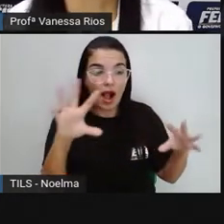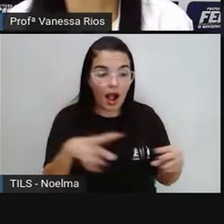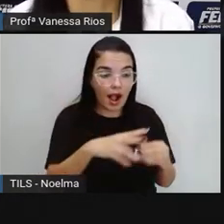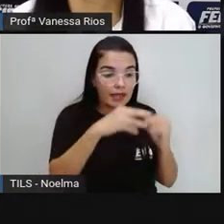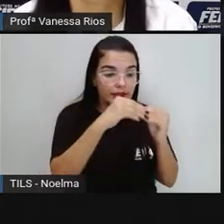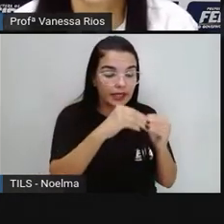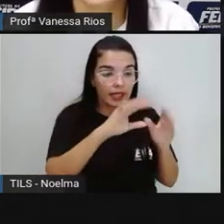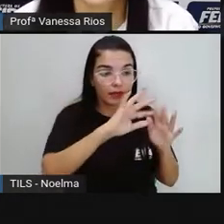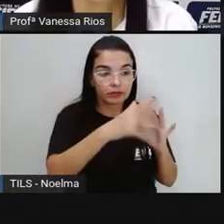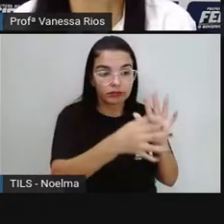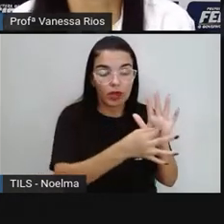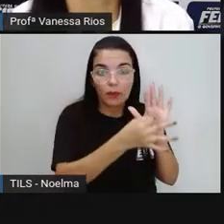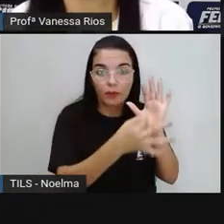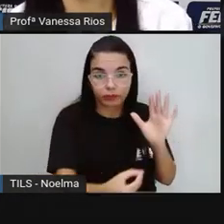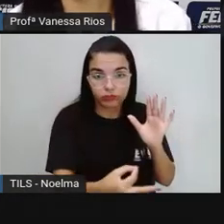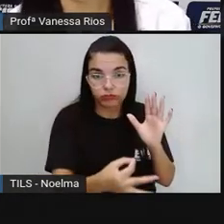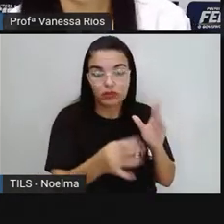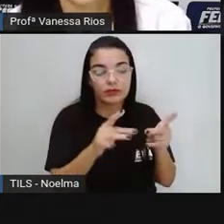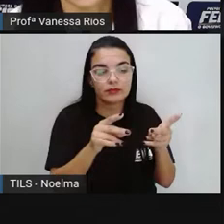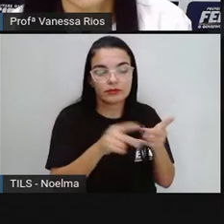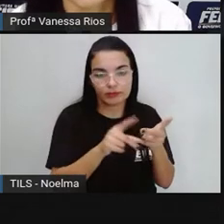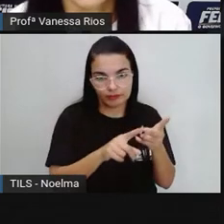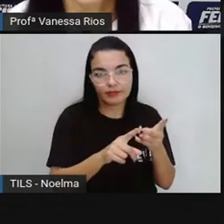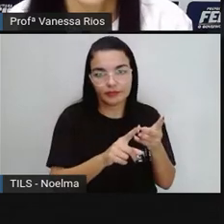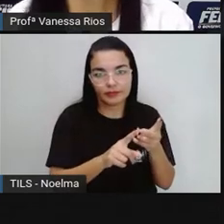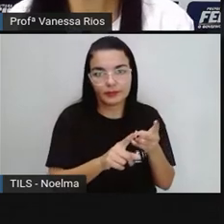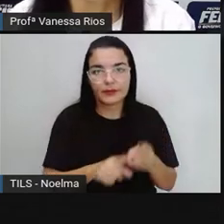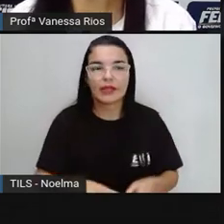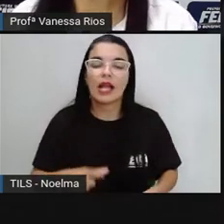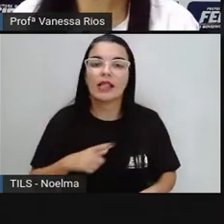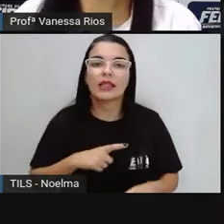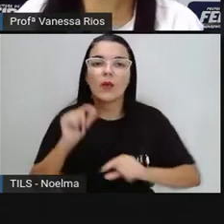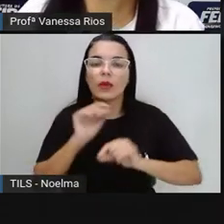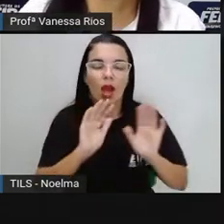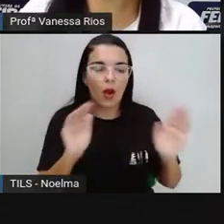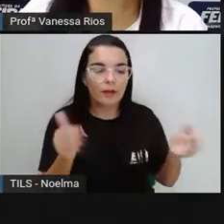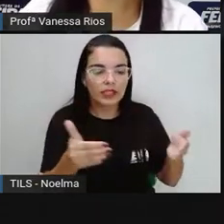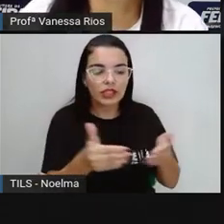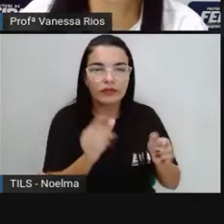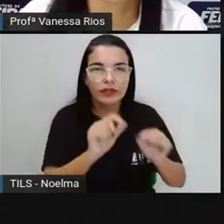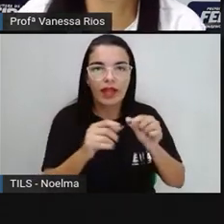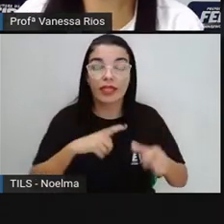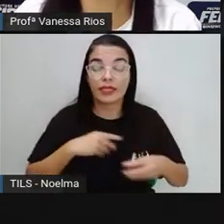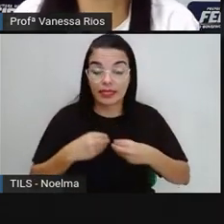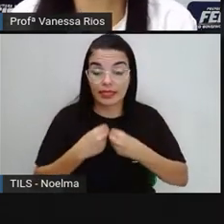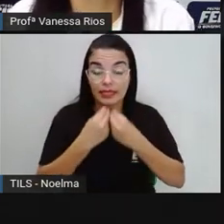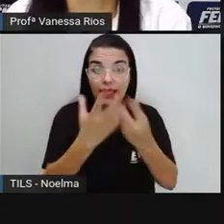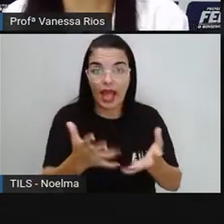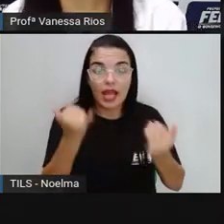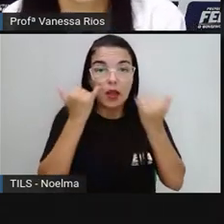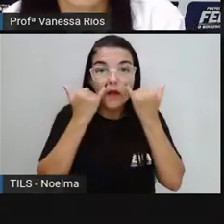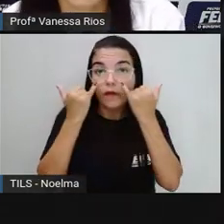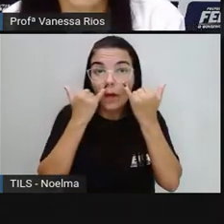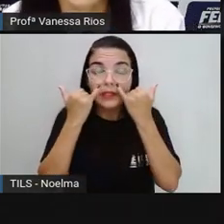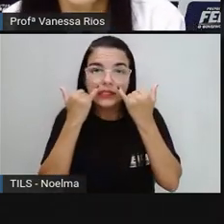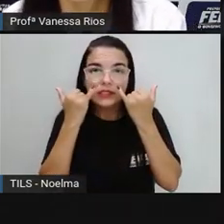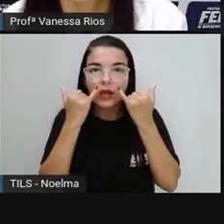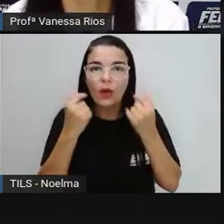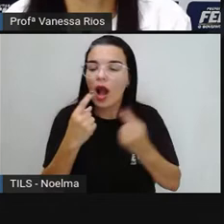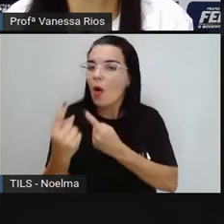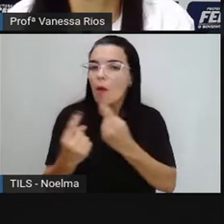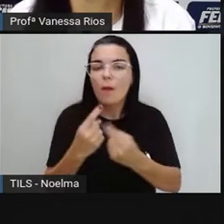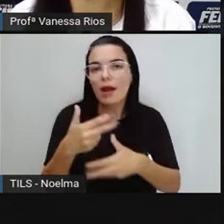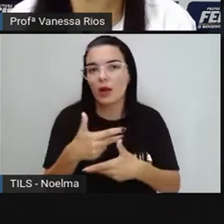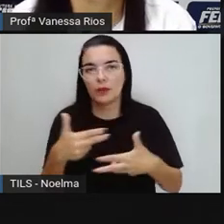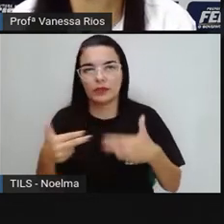tem aí sua estrutura, em seu objetivo, passar informações a respeito de algo. Então,